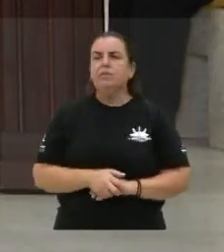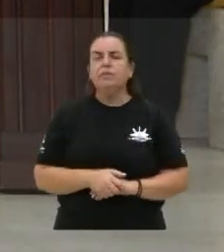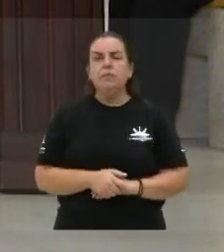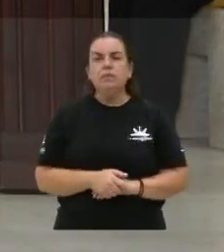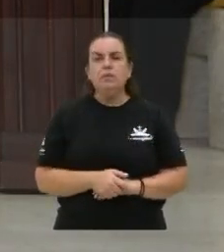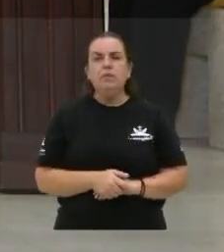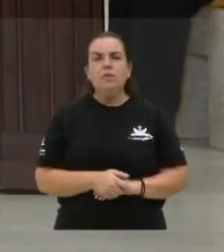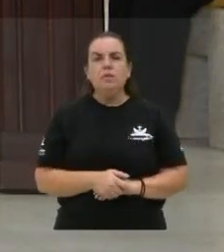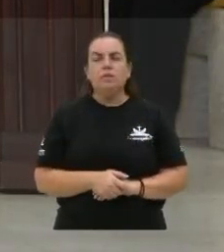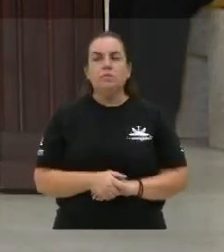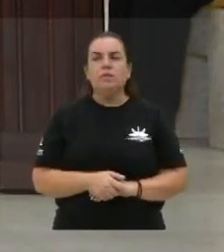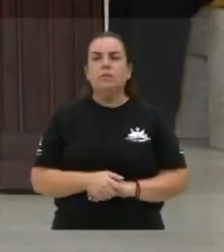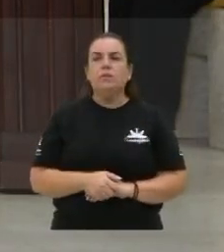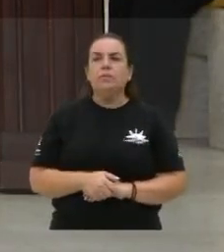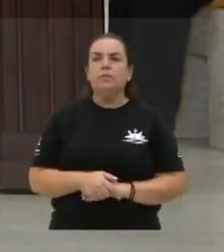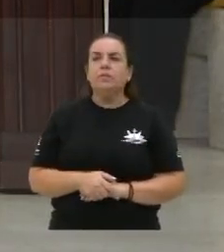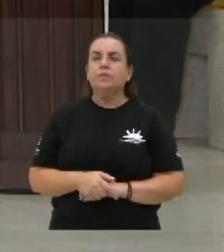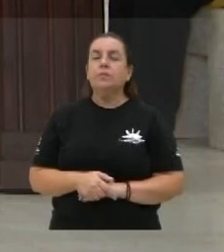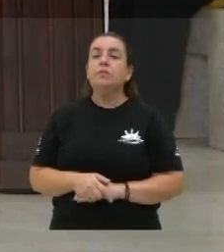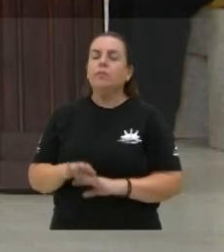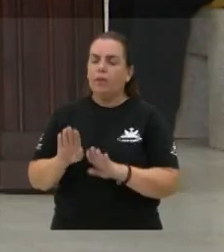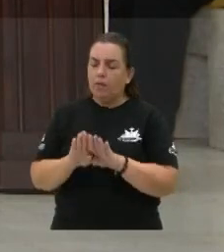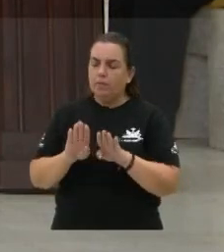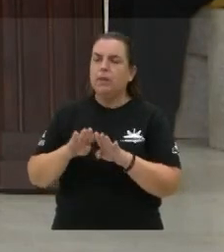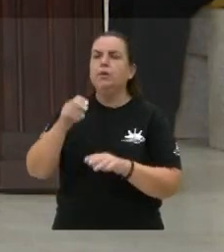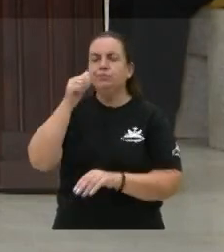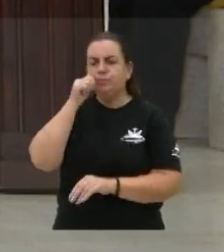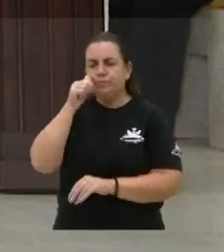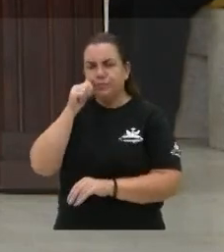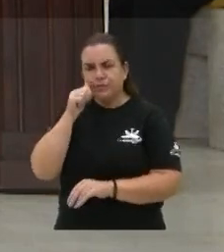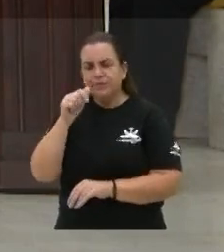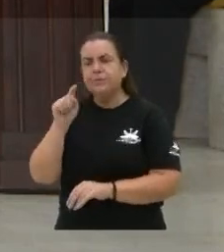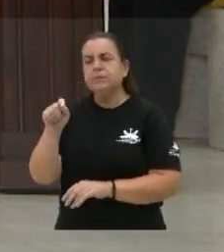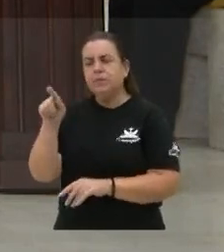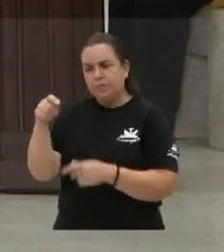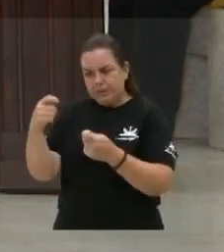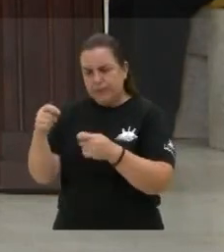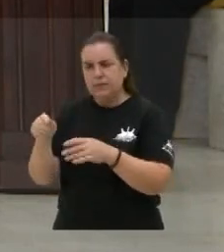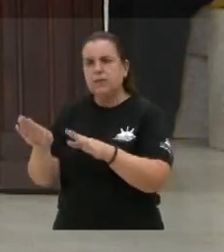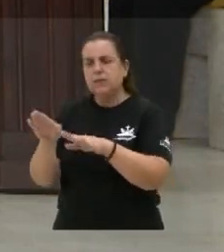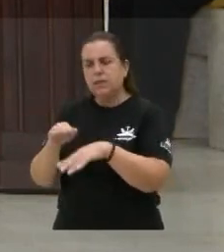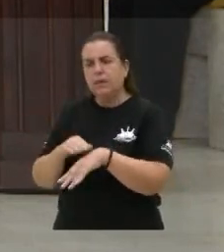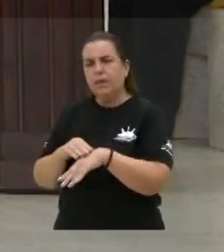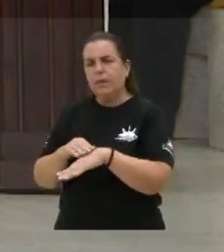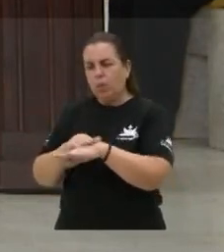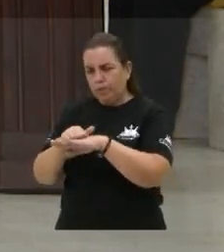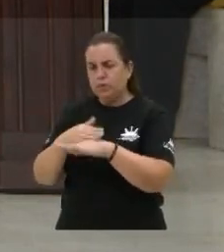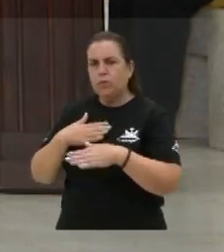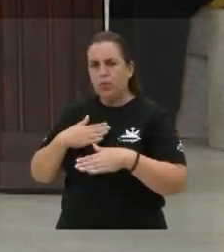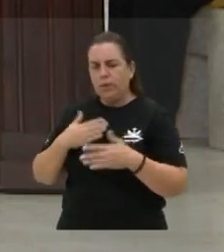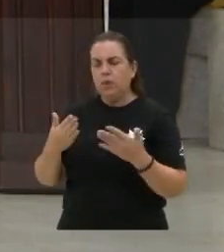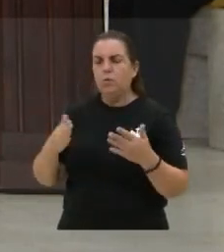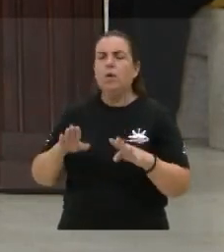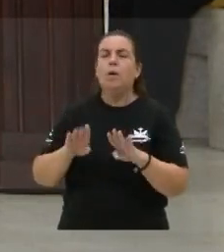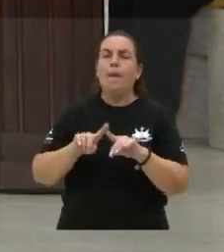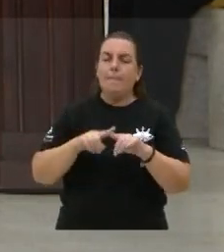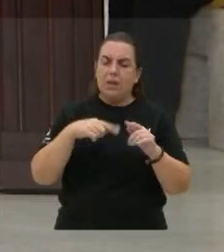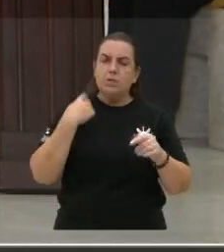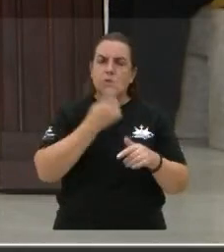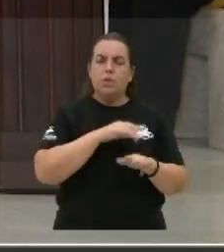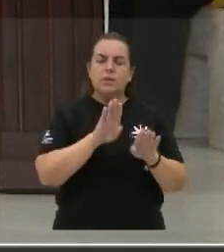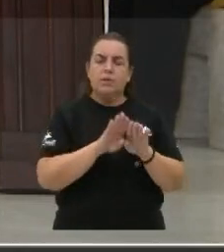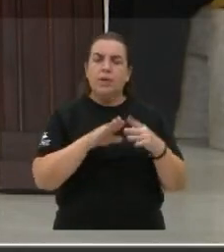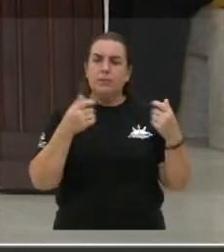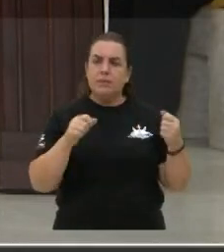como uma senhora que deu unção dos enfermos. Mas cada um pode pedir, Nossa Senhora, me visite,